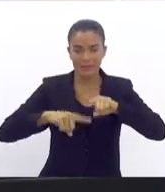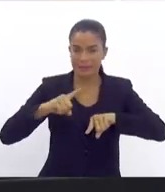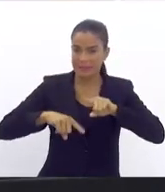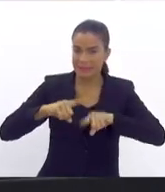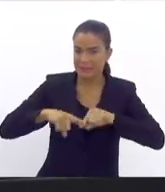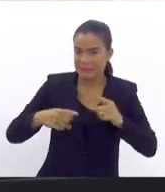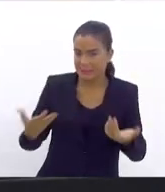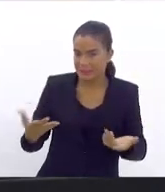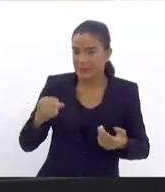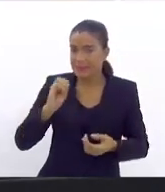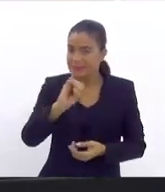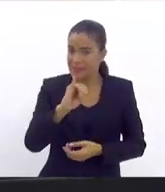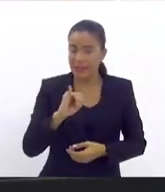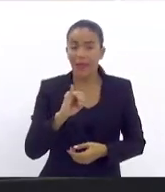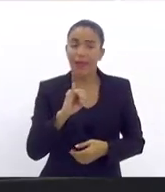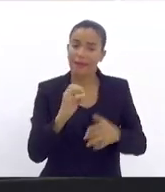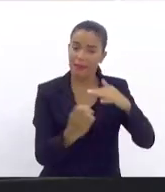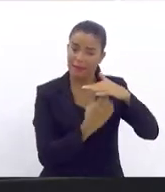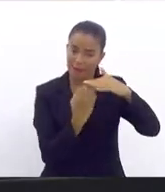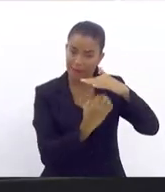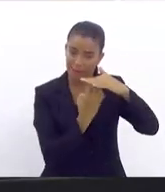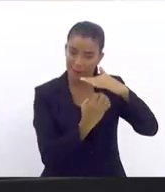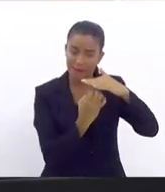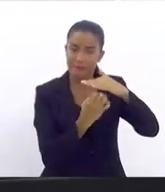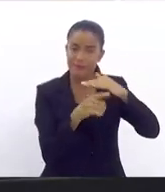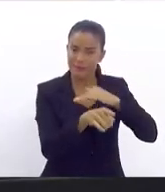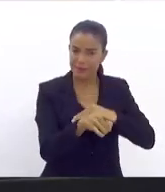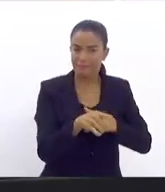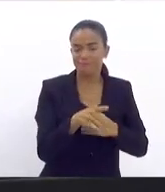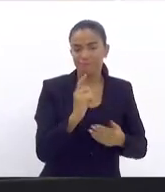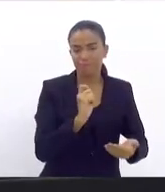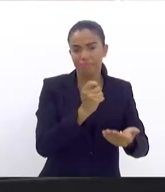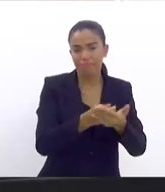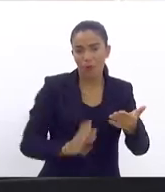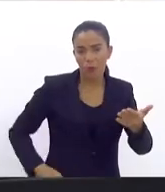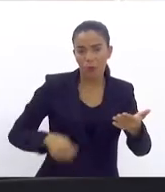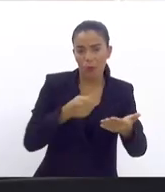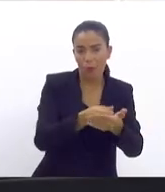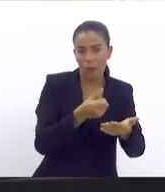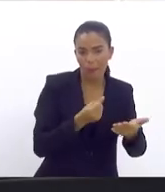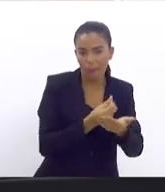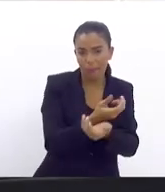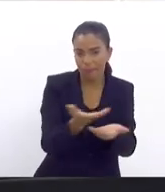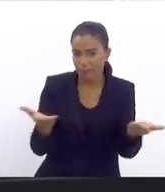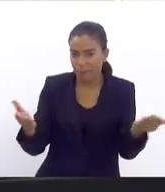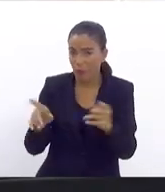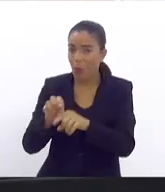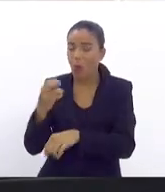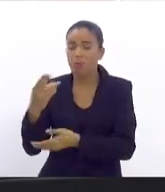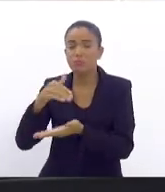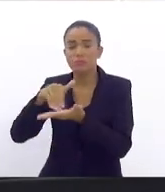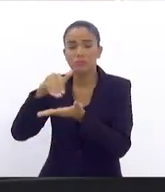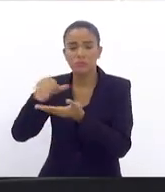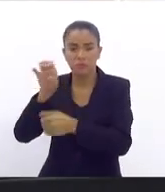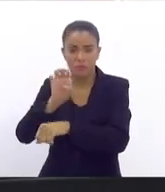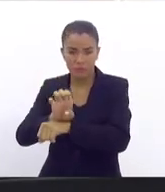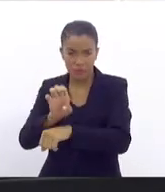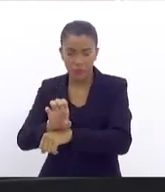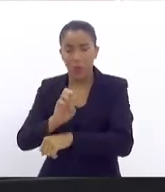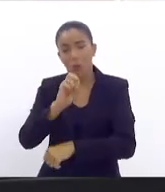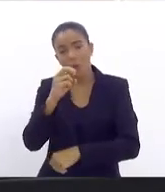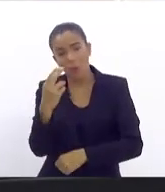é? Se é da concessionária, se é de alguma secretaria de Estado, não é? Se é a